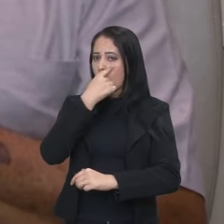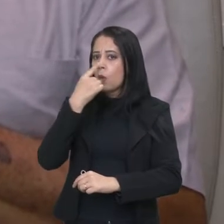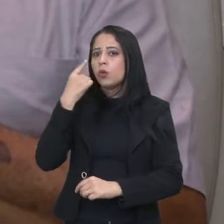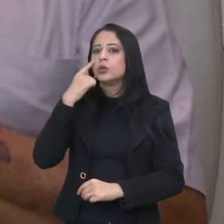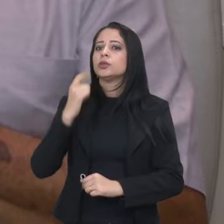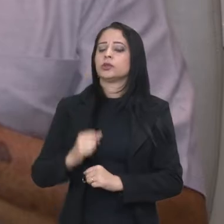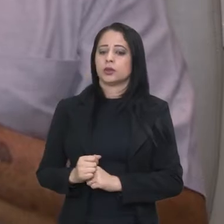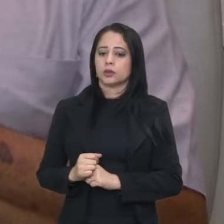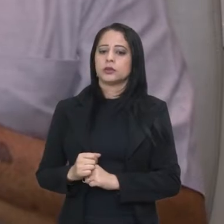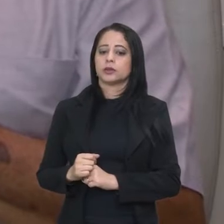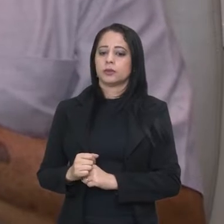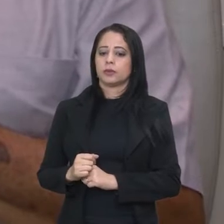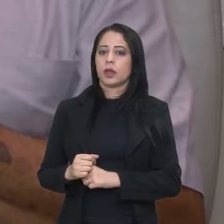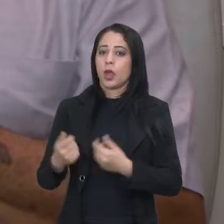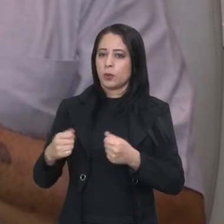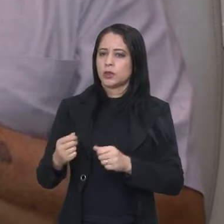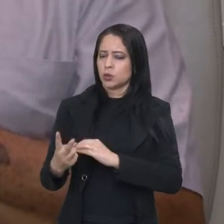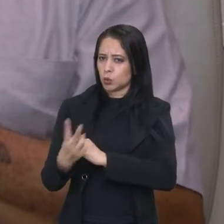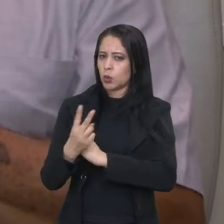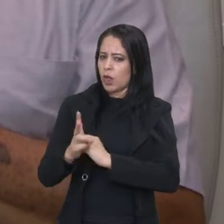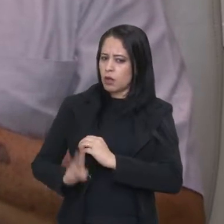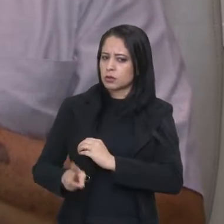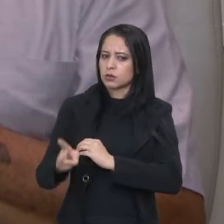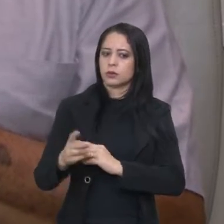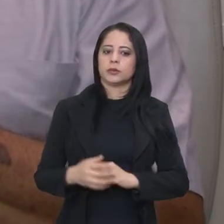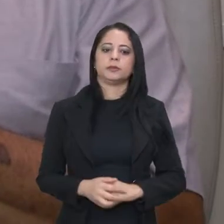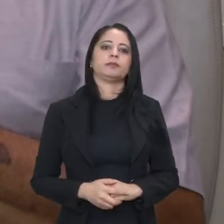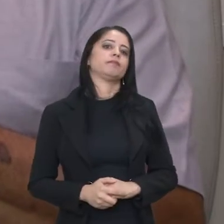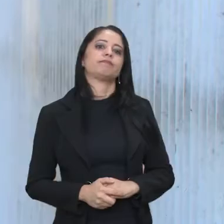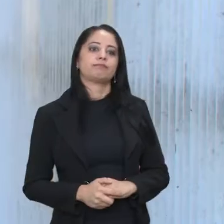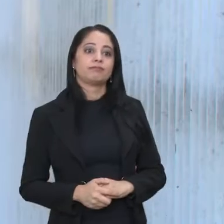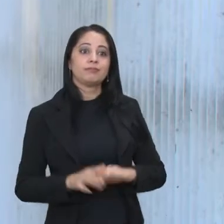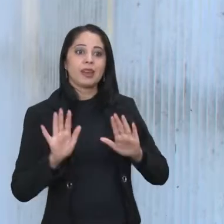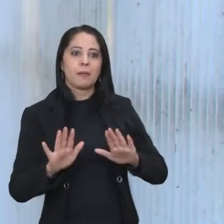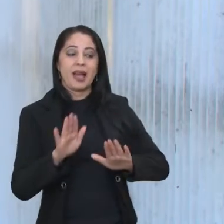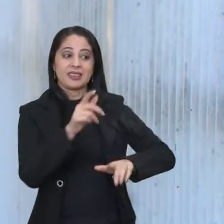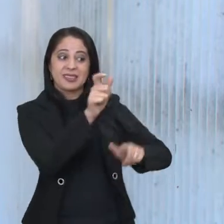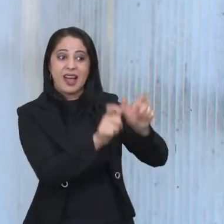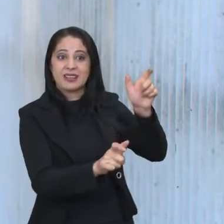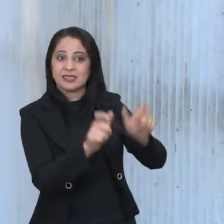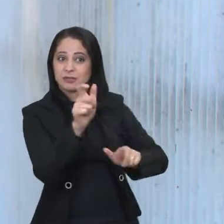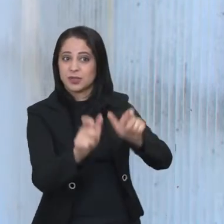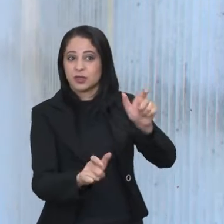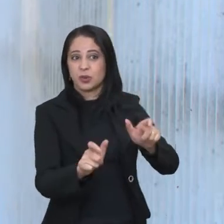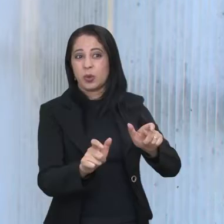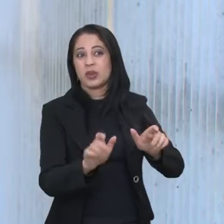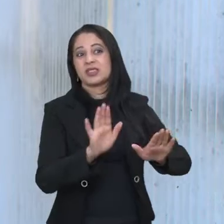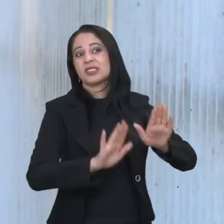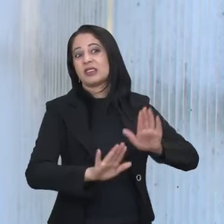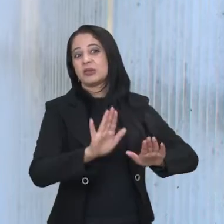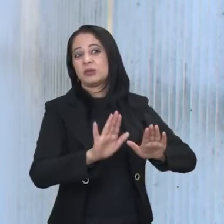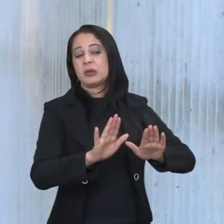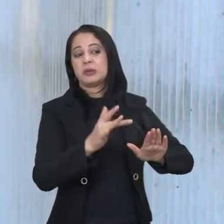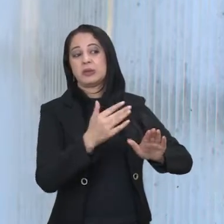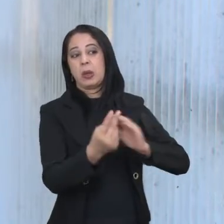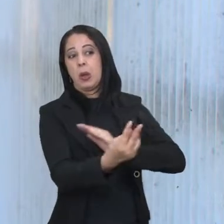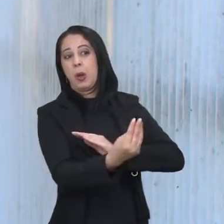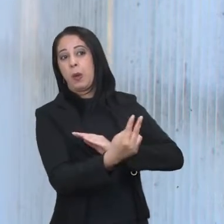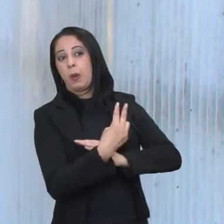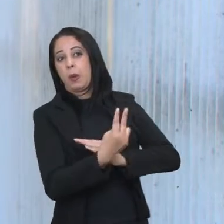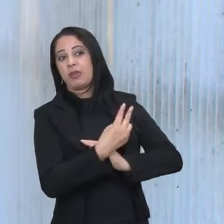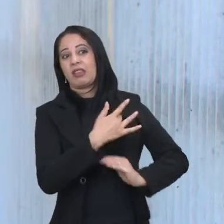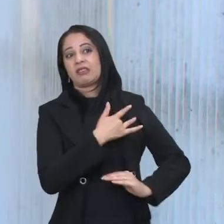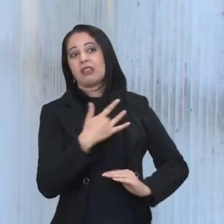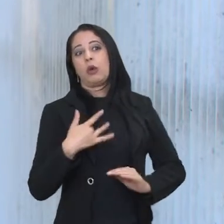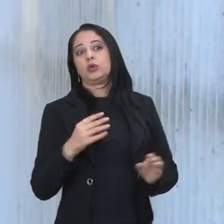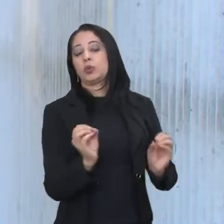que eu esteja sempre me cuidando bem. Mas nem todos têm o mesmo cuidado que o seu Vicente.